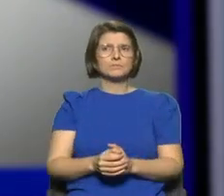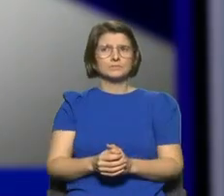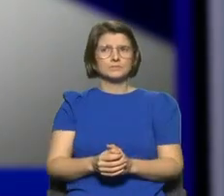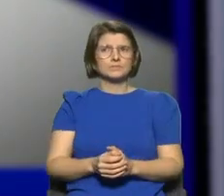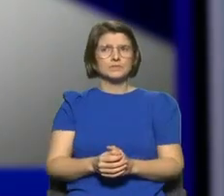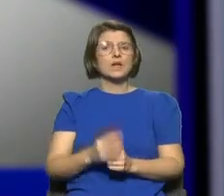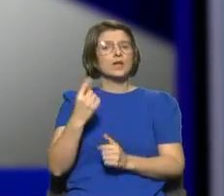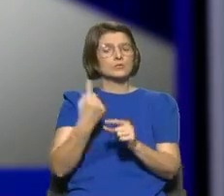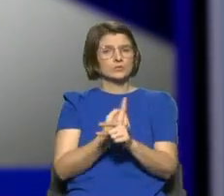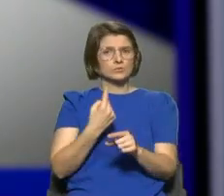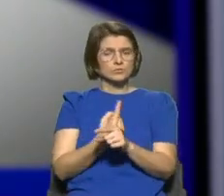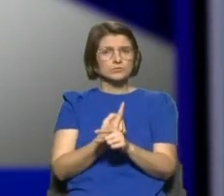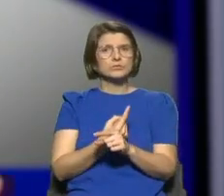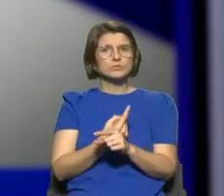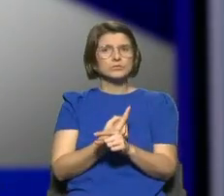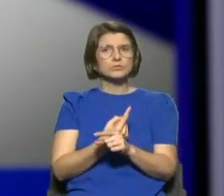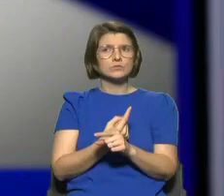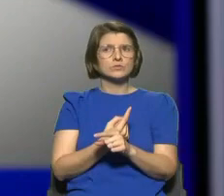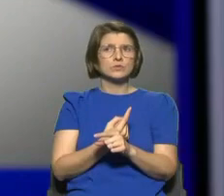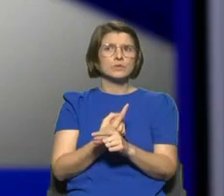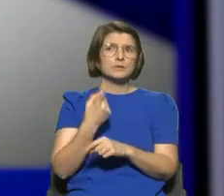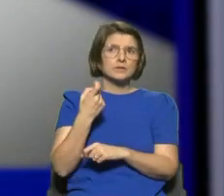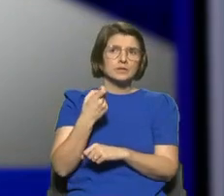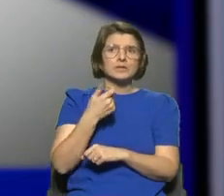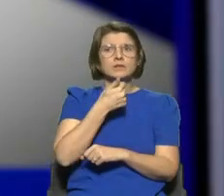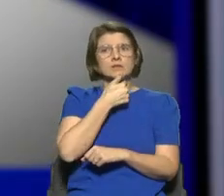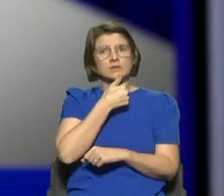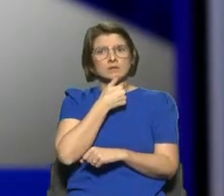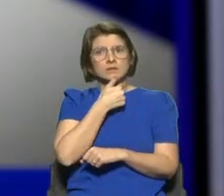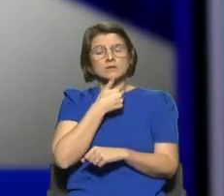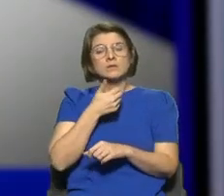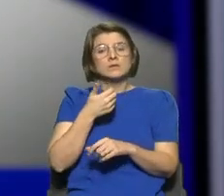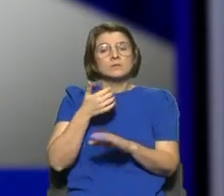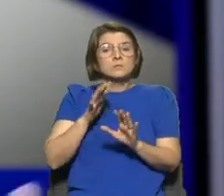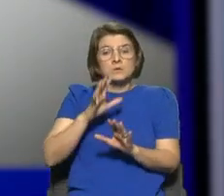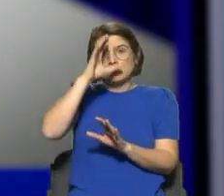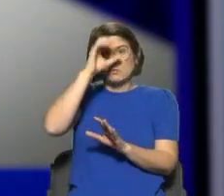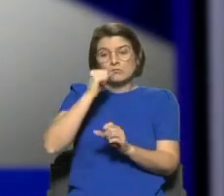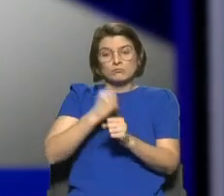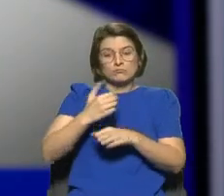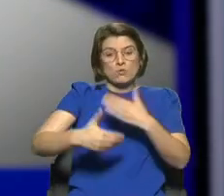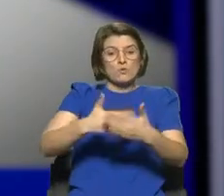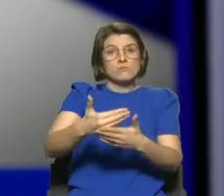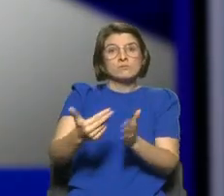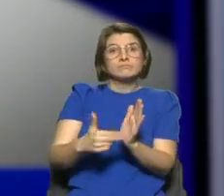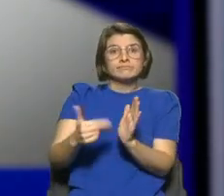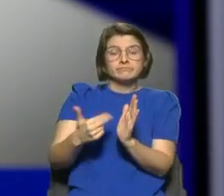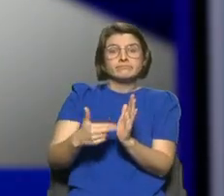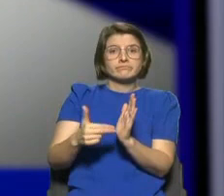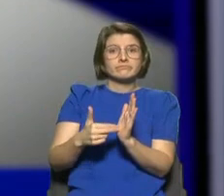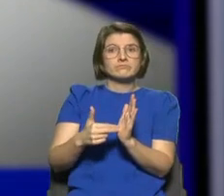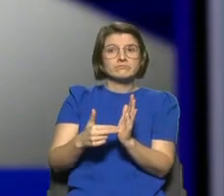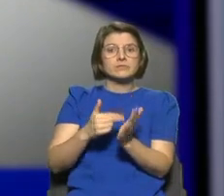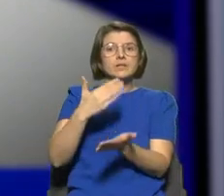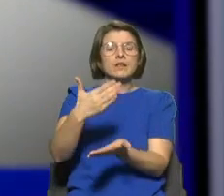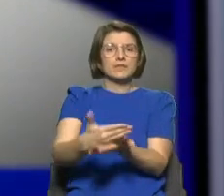aspectos que obviamente dependem de decisões mas que o governo ainda está em funções e portanto vamos aguardar até e